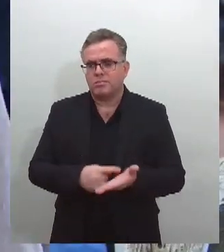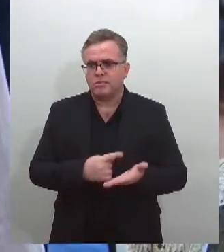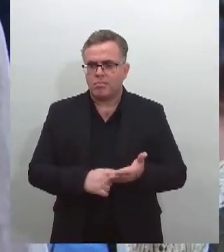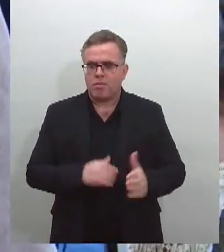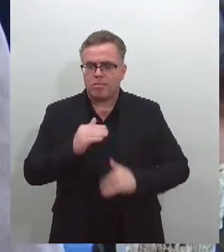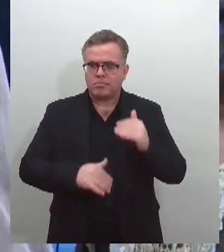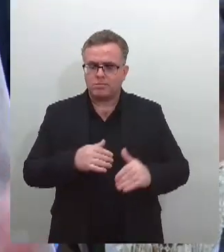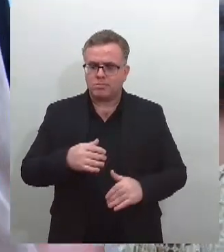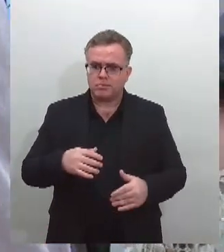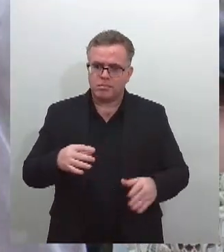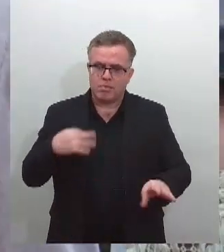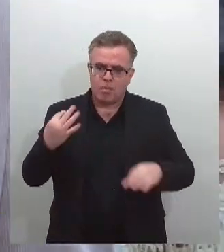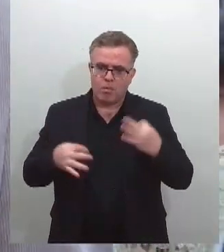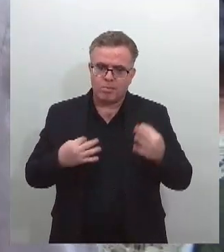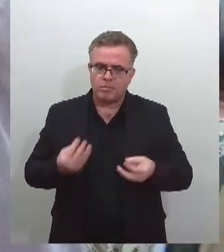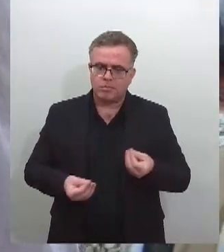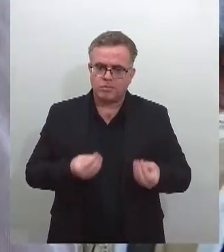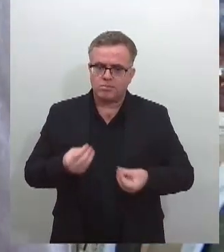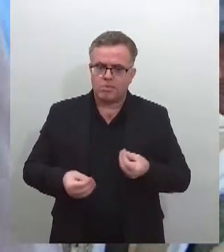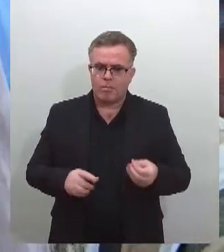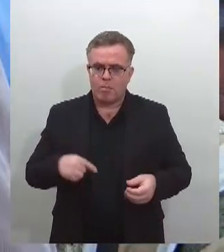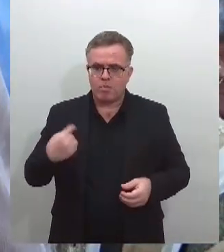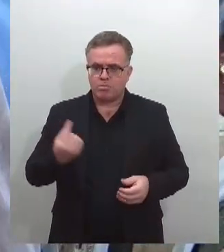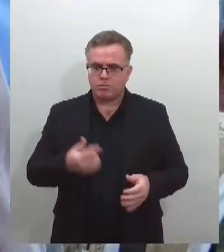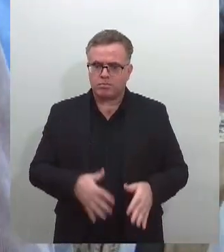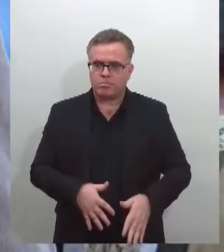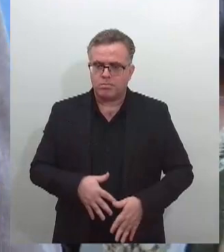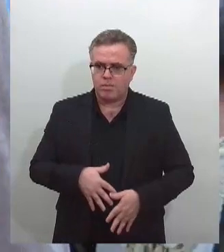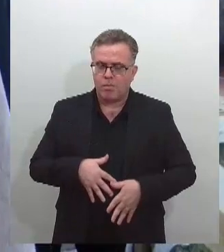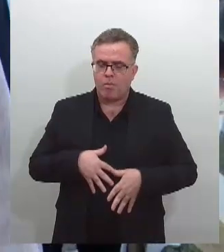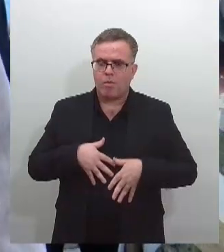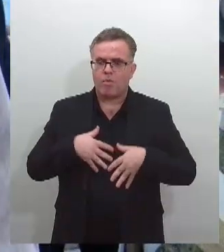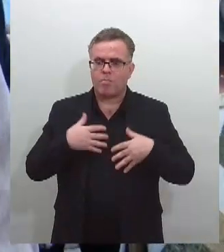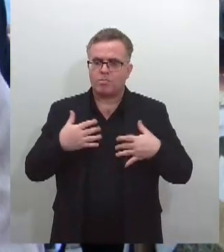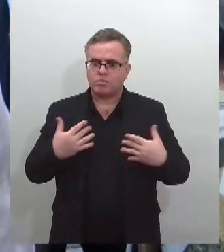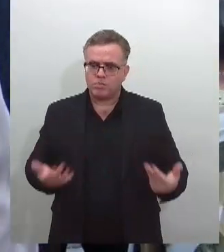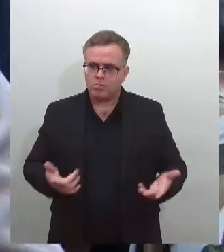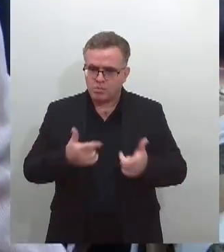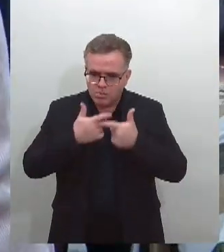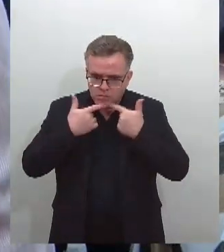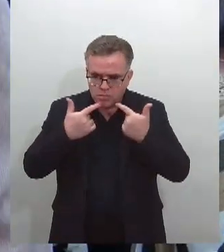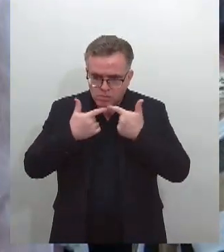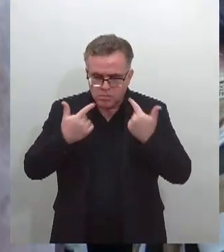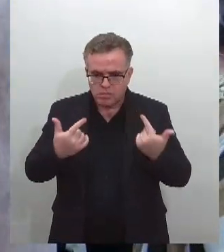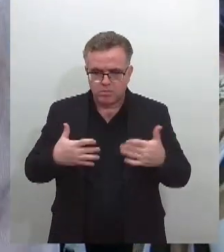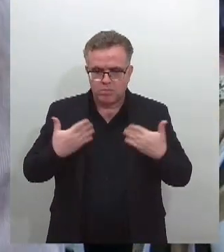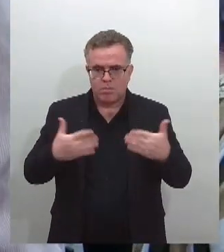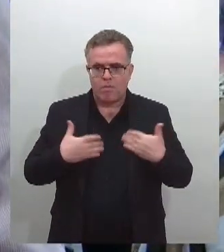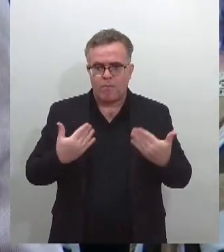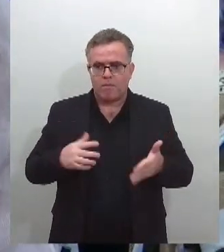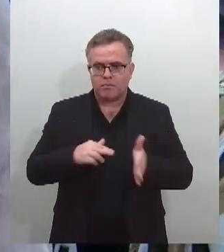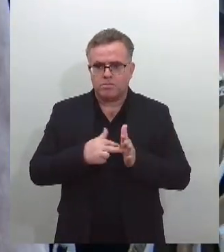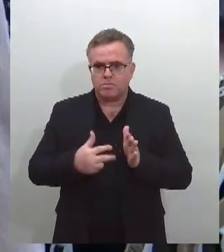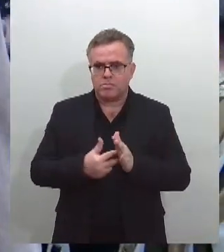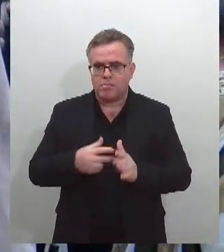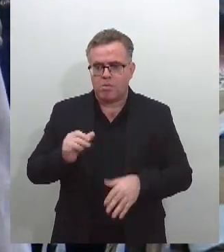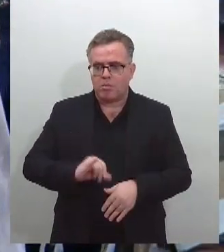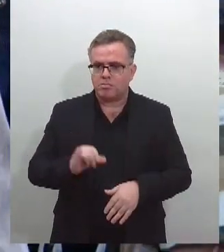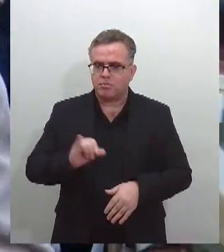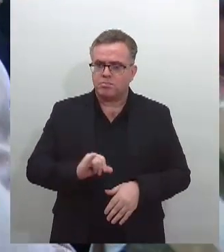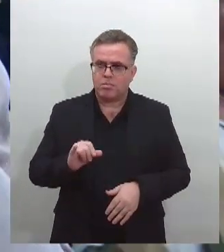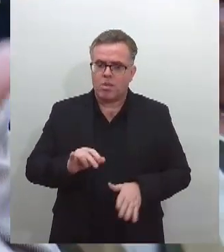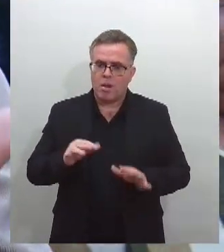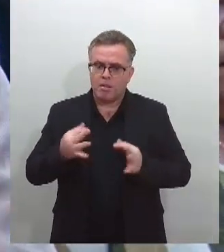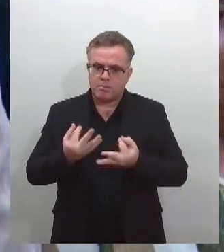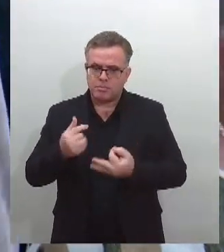A gente ficou muito envaidecido, muito contente, é muito significativo e muito importante, não só para a família, mas